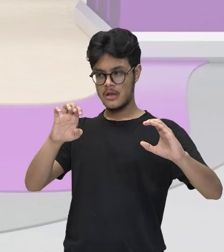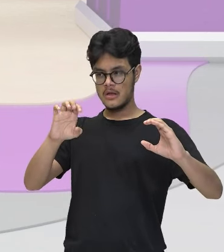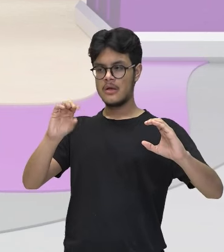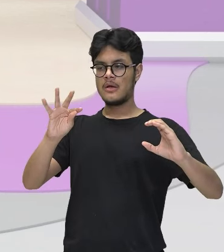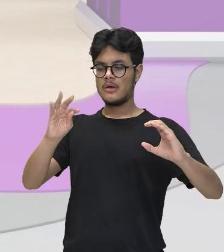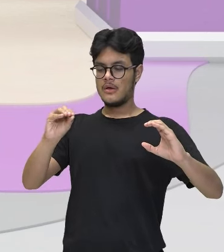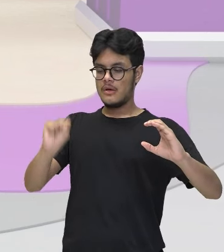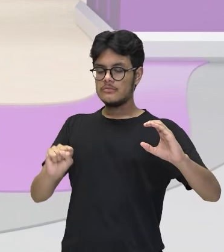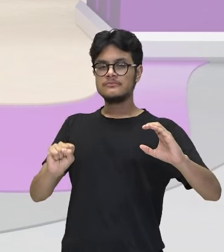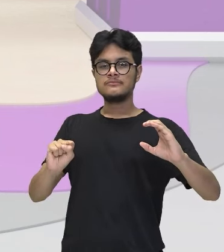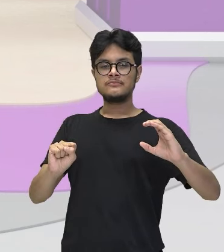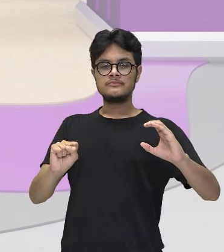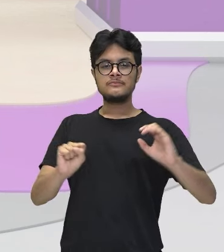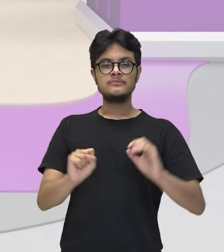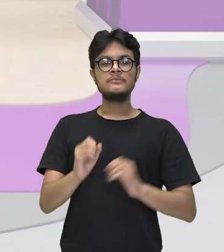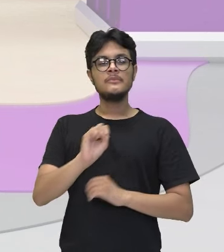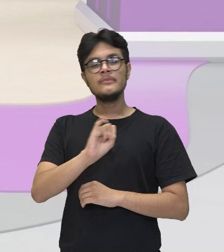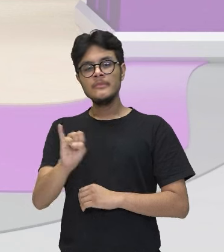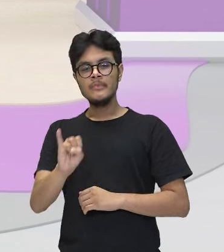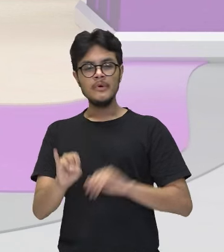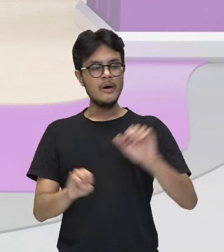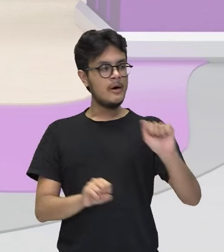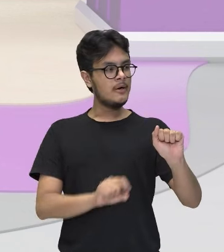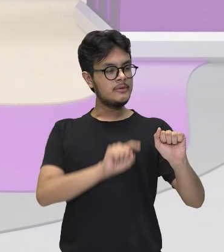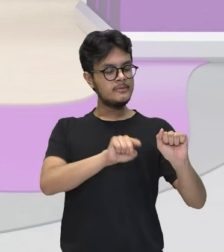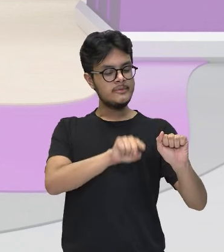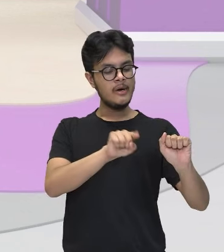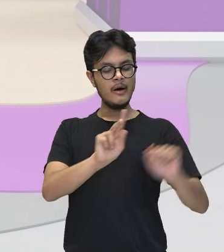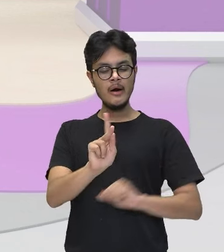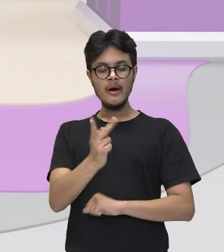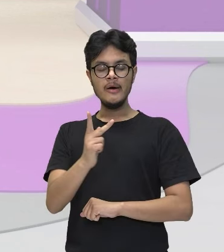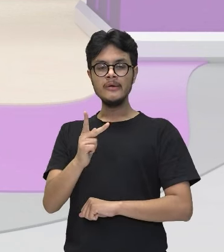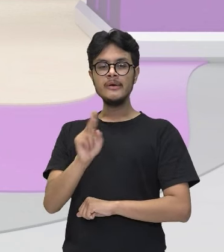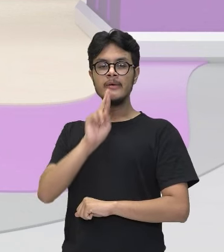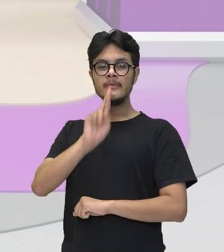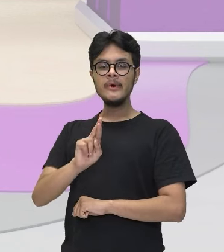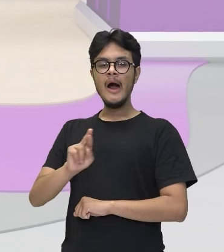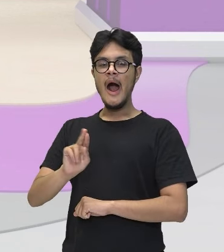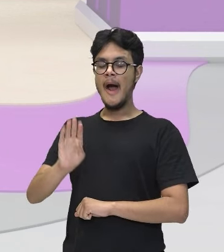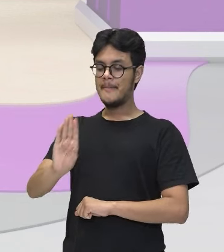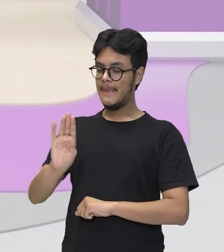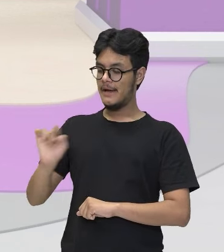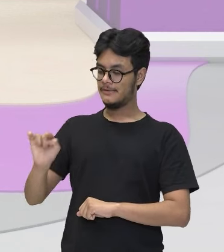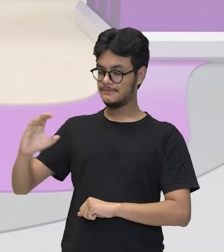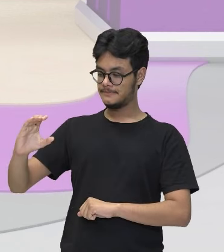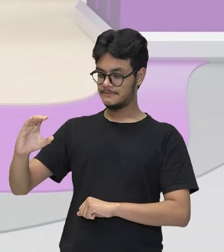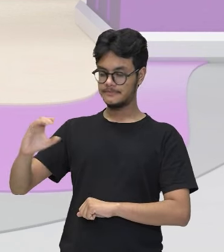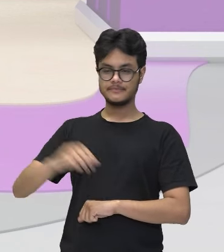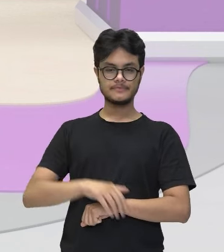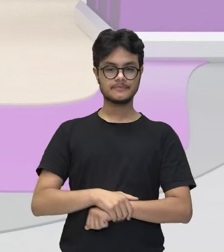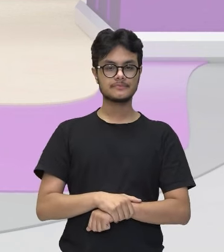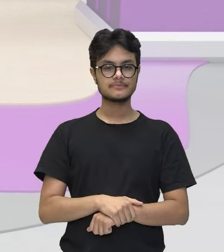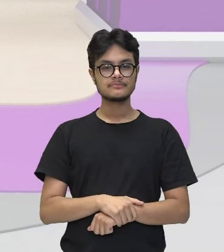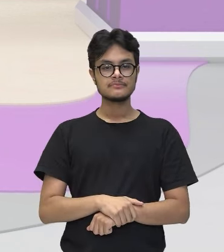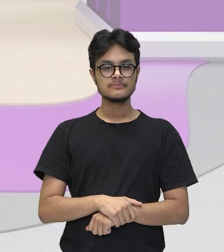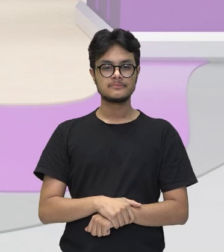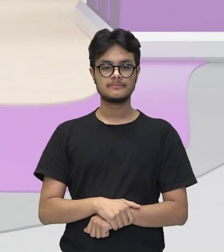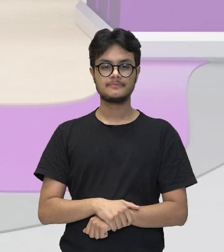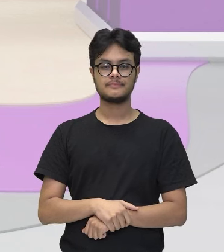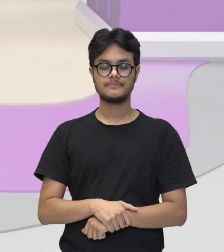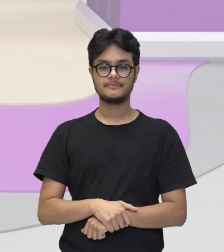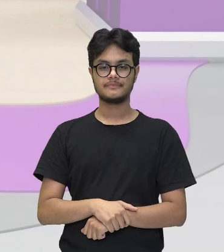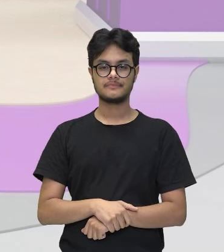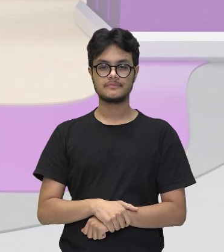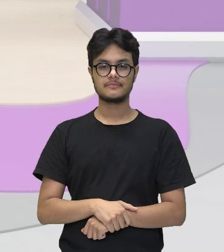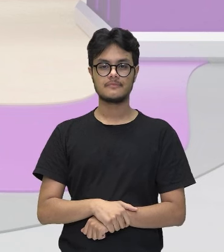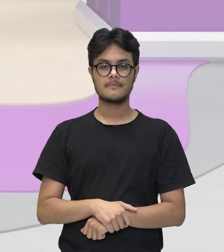da altura, essa multiplicação ela vai ser igual à multiplicação entre os dois catetos. Então, olha